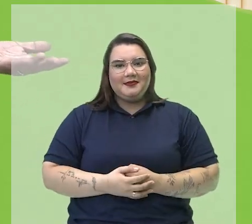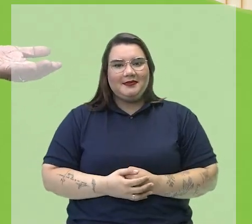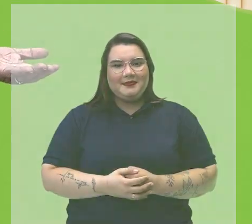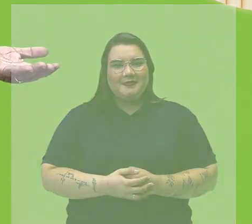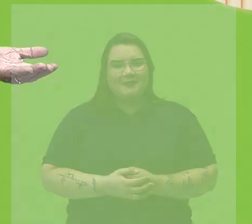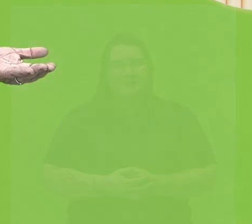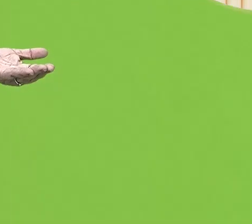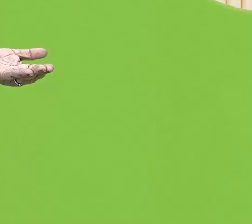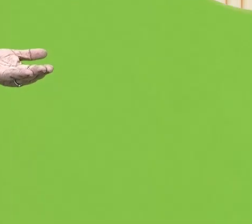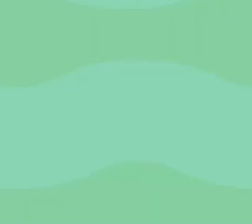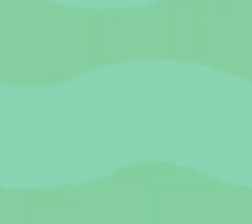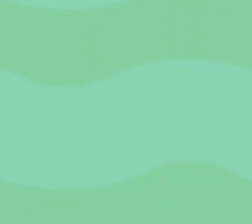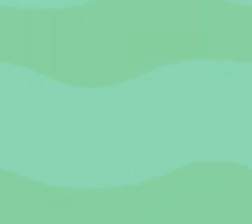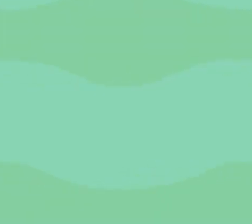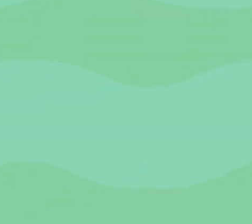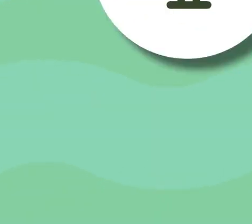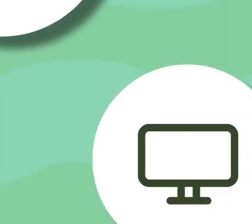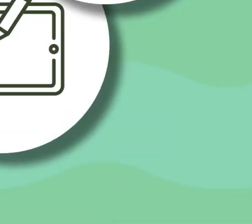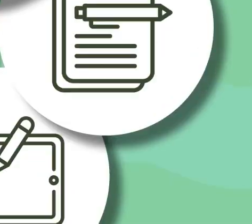aula.